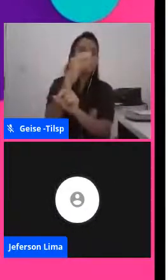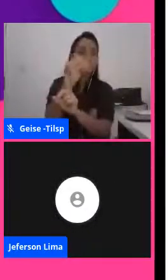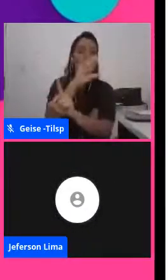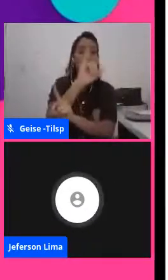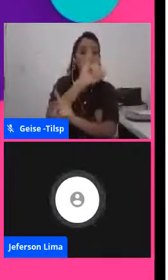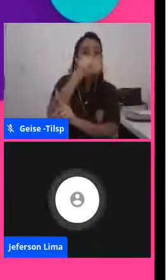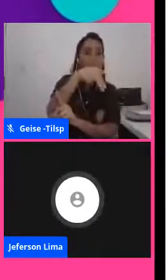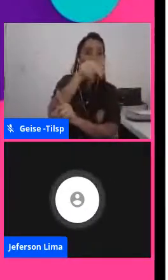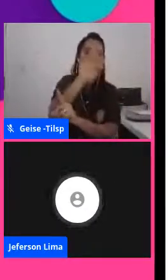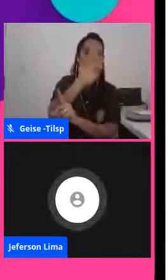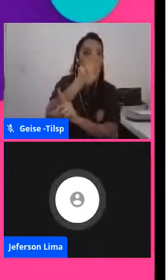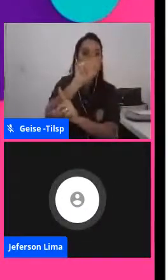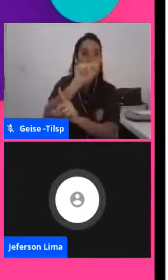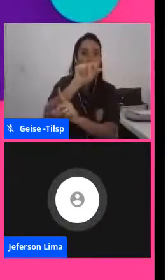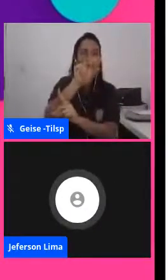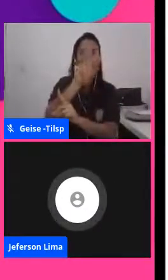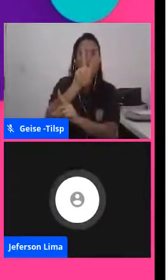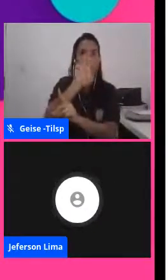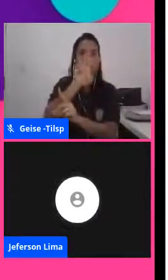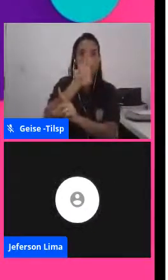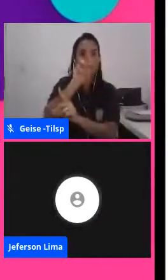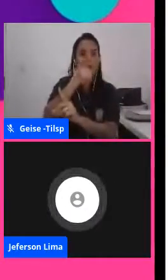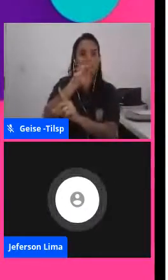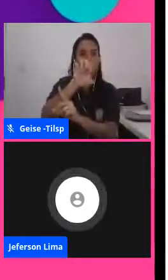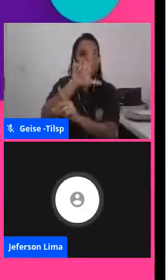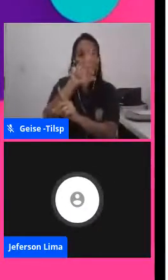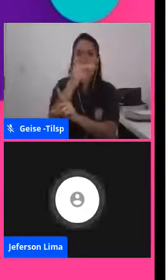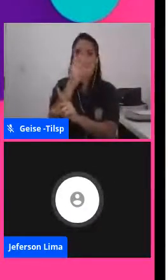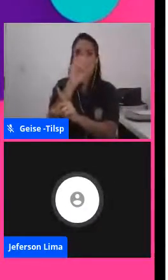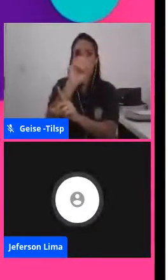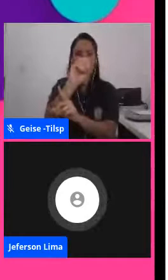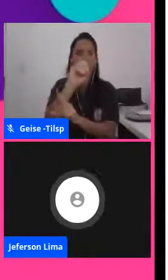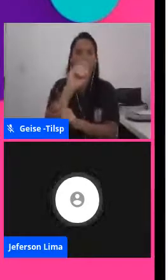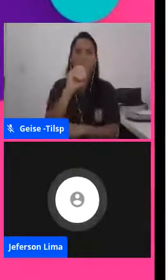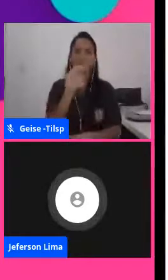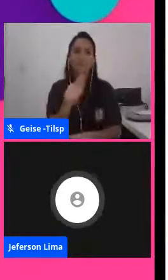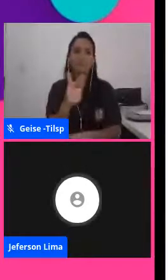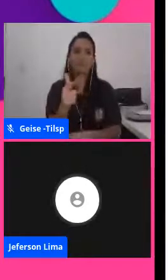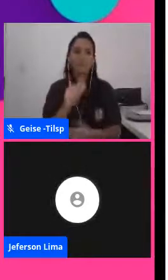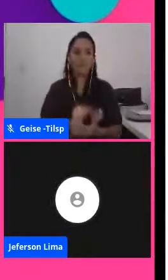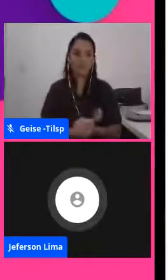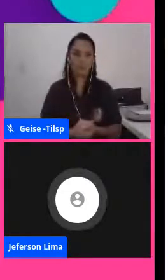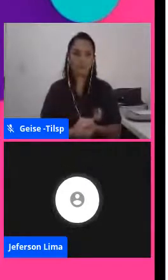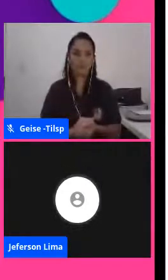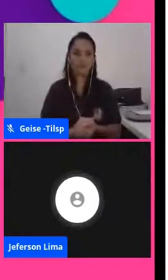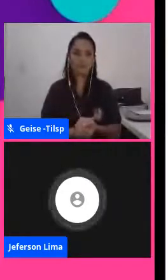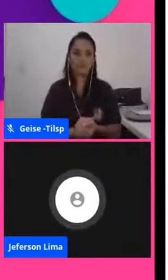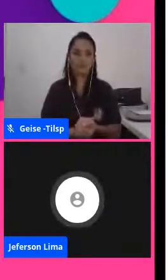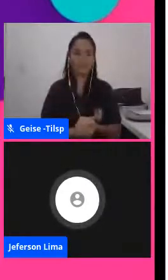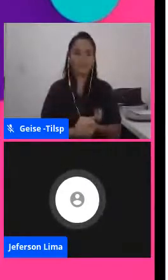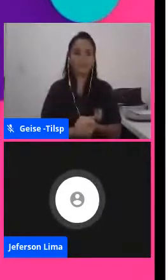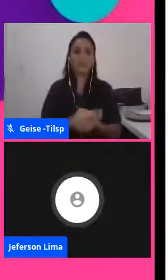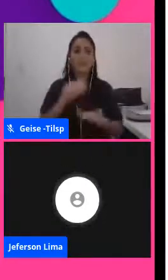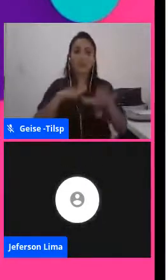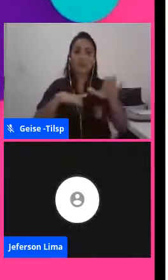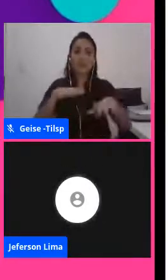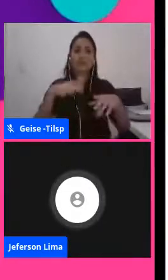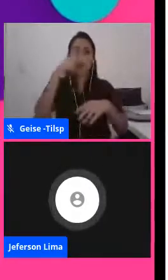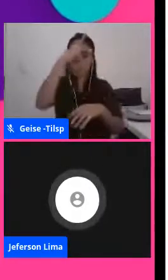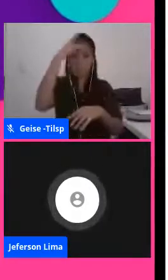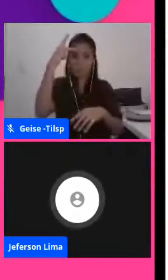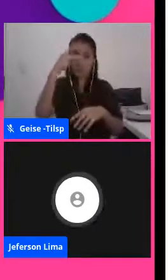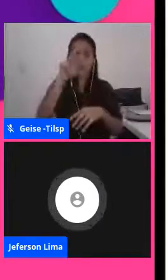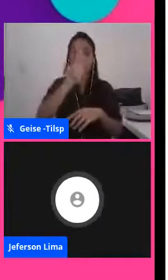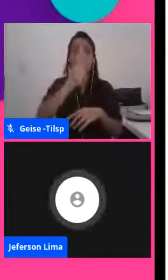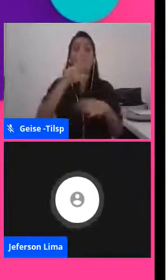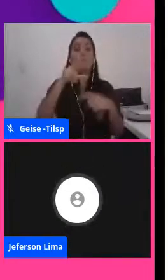exemplos, que a pessoa para acessar, para utilizar a sua biblioteca, ela tem que primeiro baixar a dependência, para